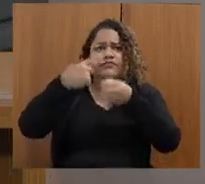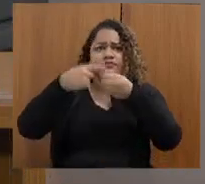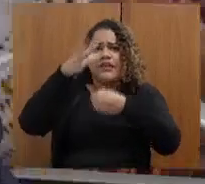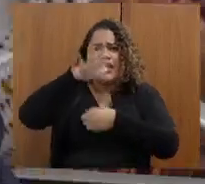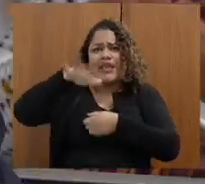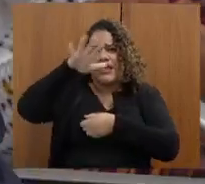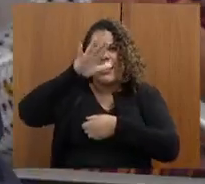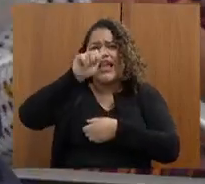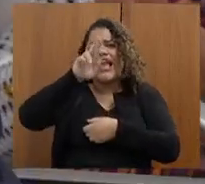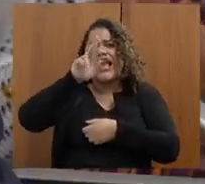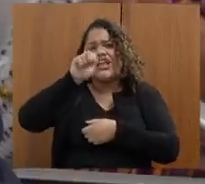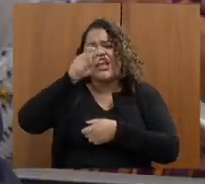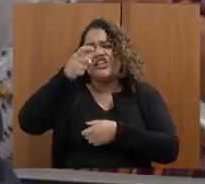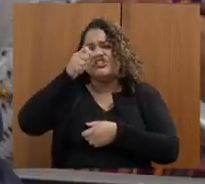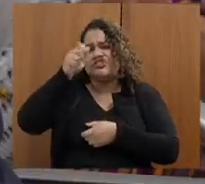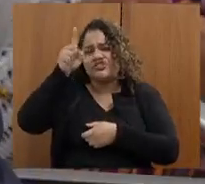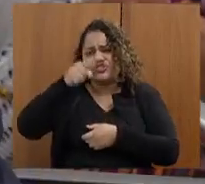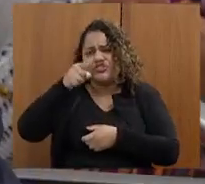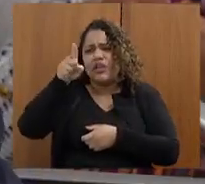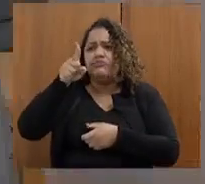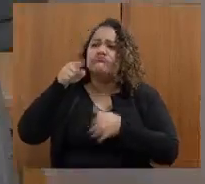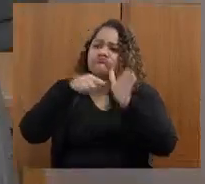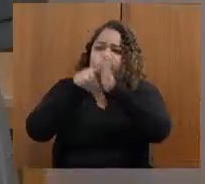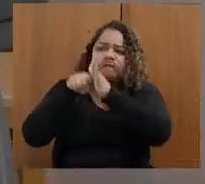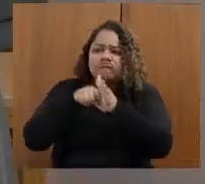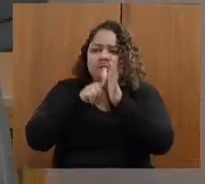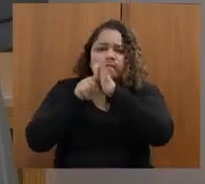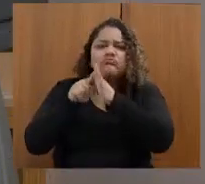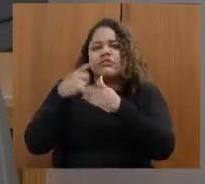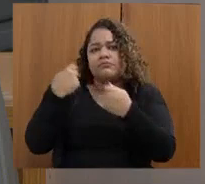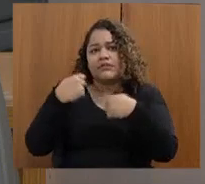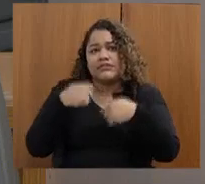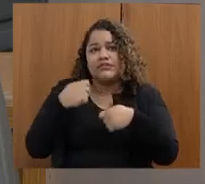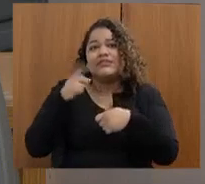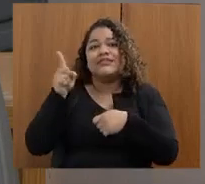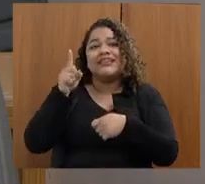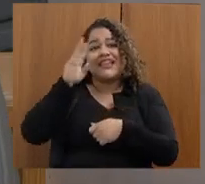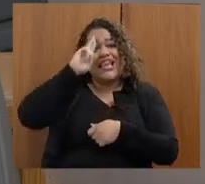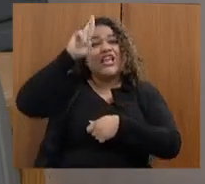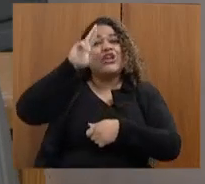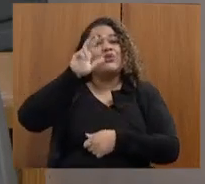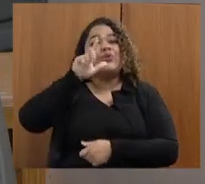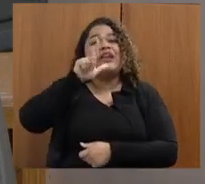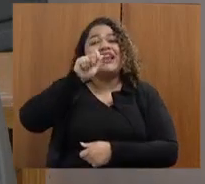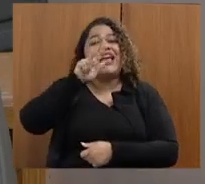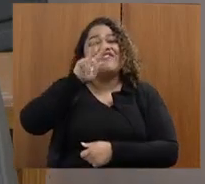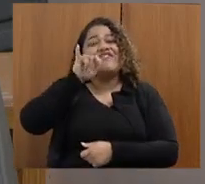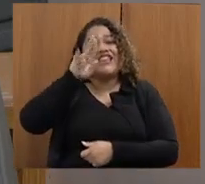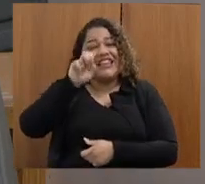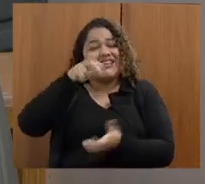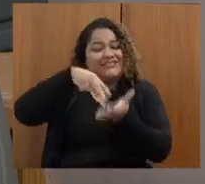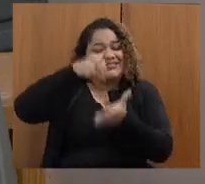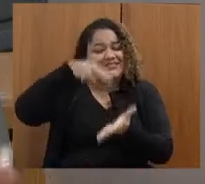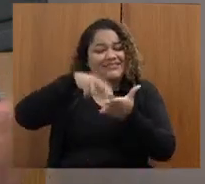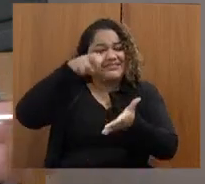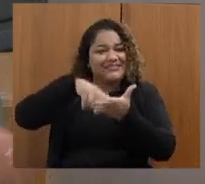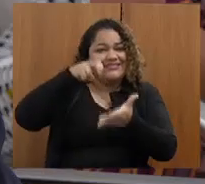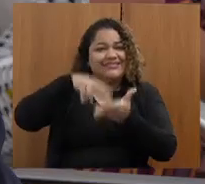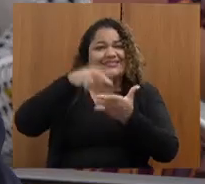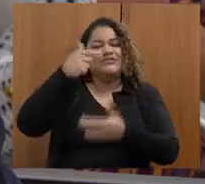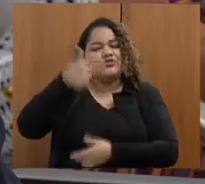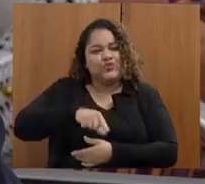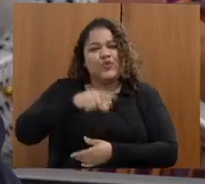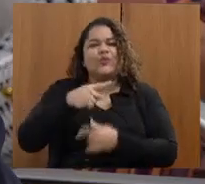ali mais profundo eu tô vendo que o senhor traz a Reitoria faz festa mais uma vez são desafios enormes para a gente poder conseguir